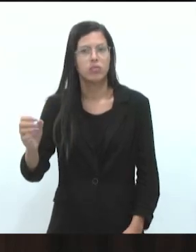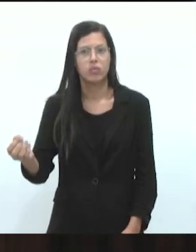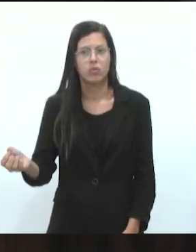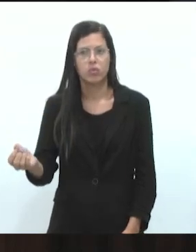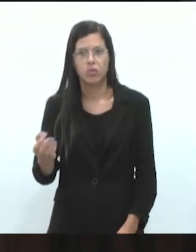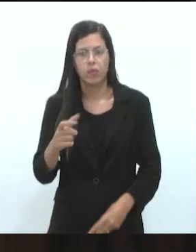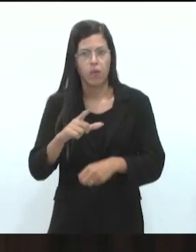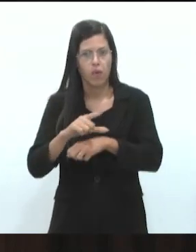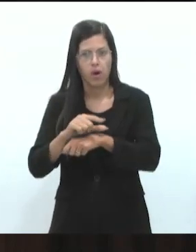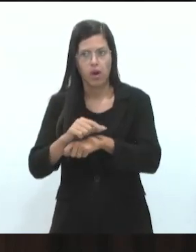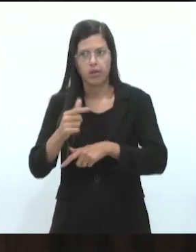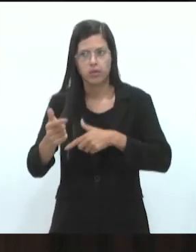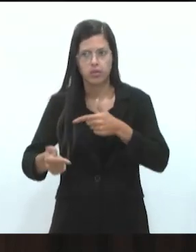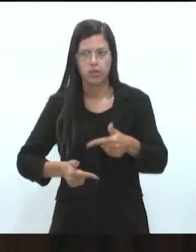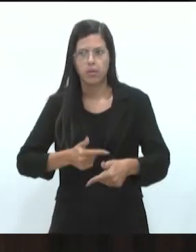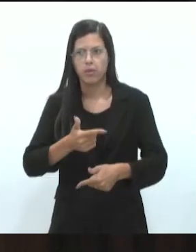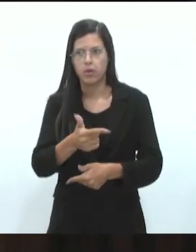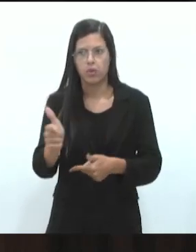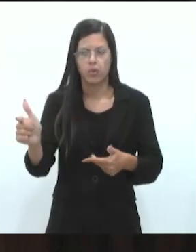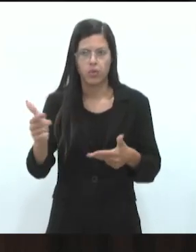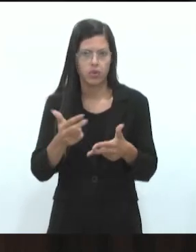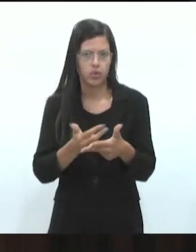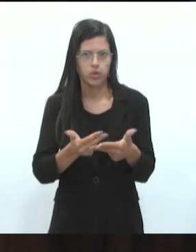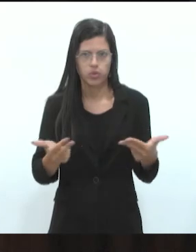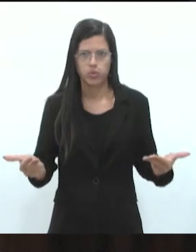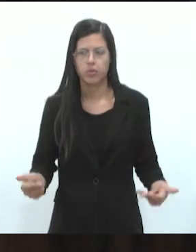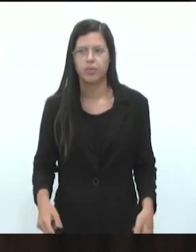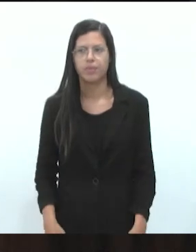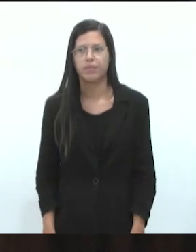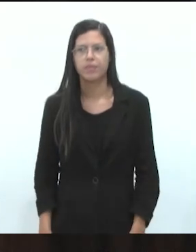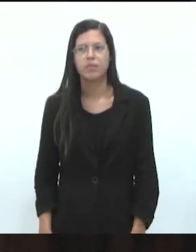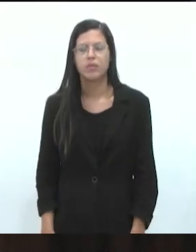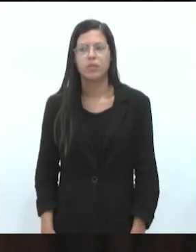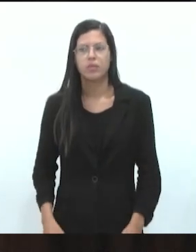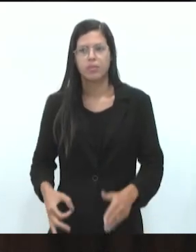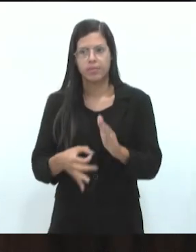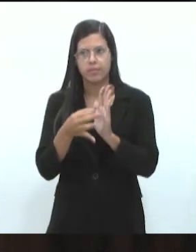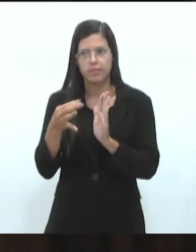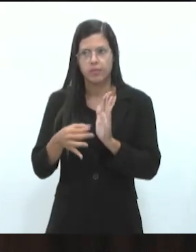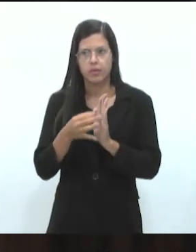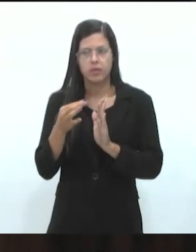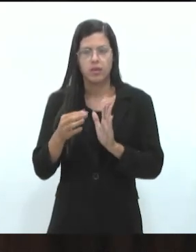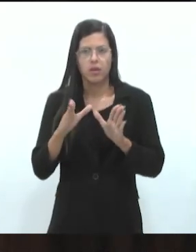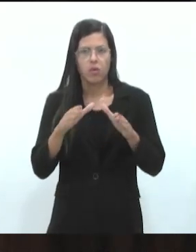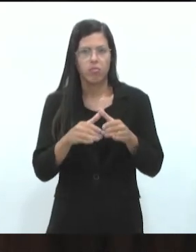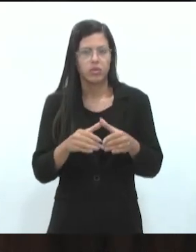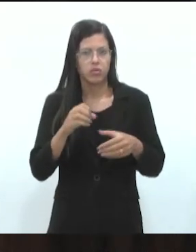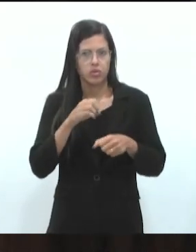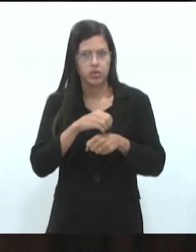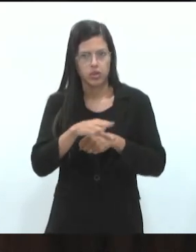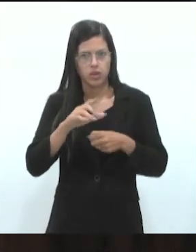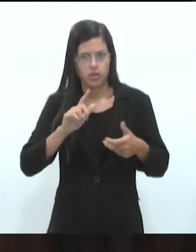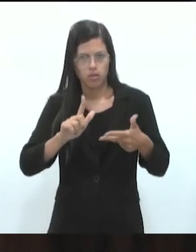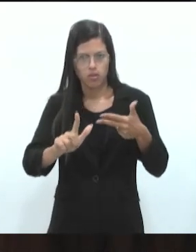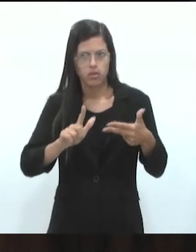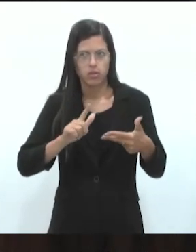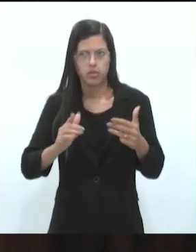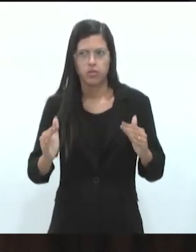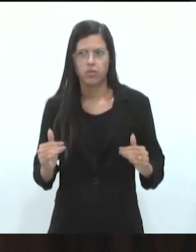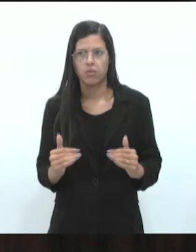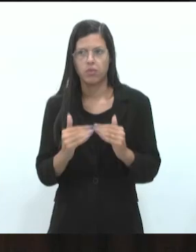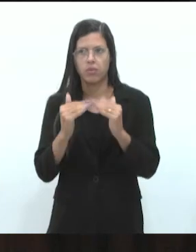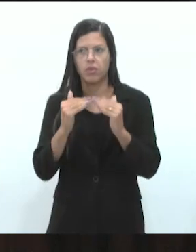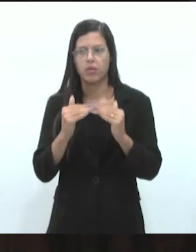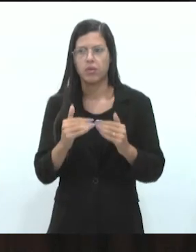jornada de trabalho e dá outras providências. Parecer das comissões de indicações legislativas